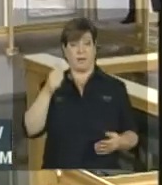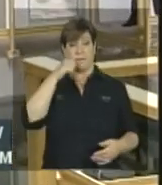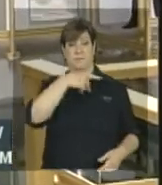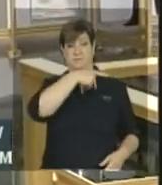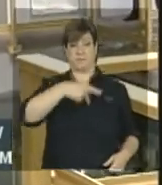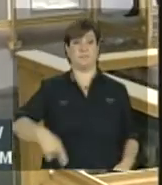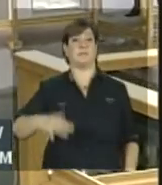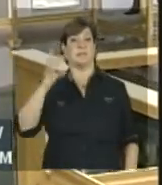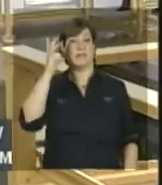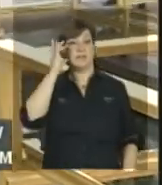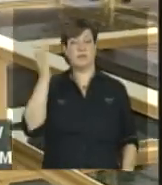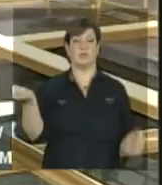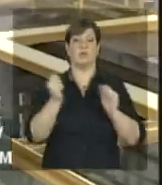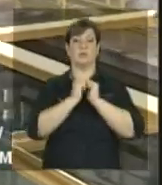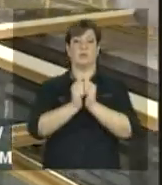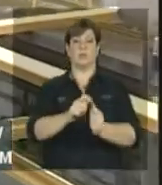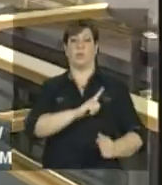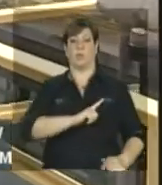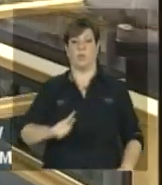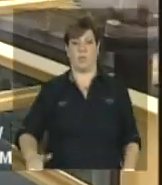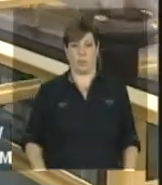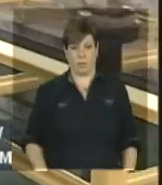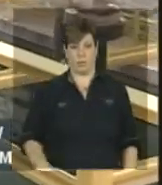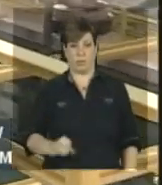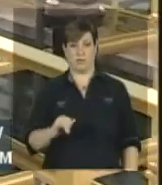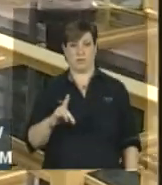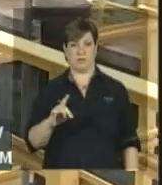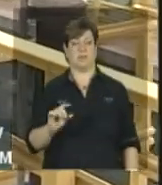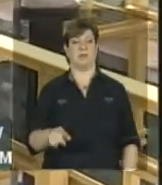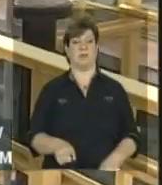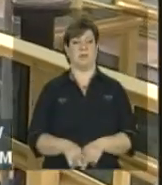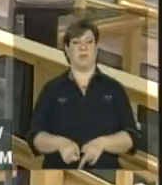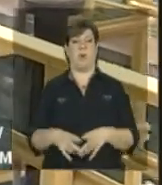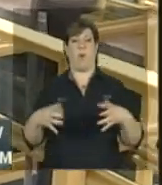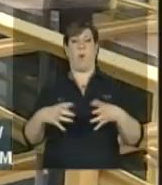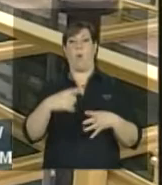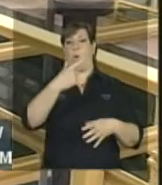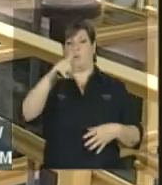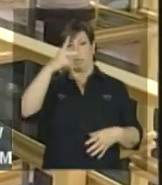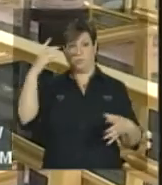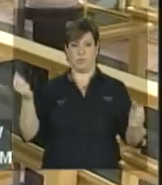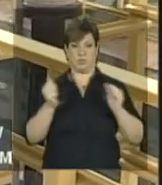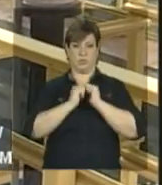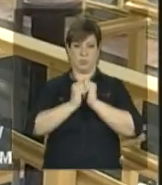Rousseff, acompanhada pelo governador do estado e outros integrantes da comitiva,